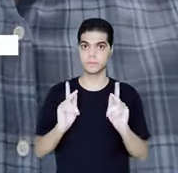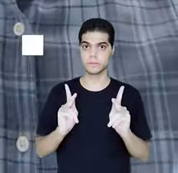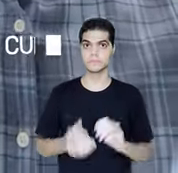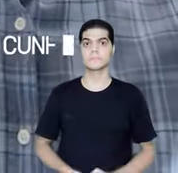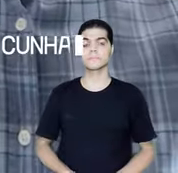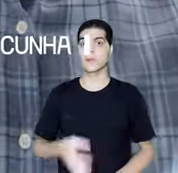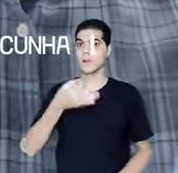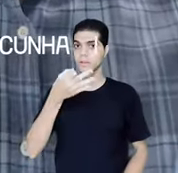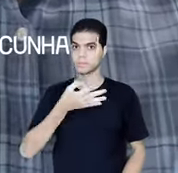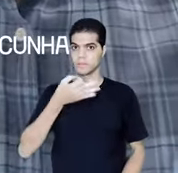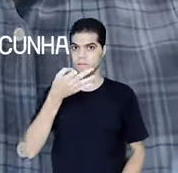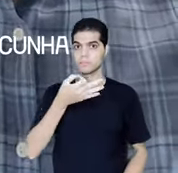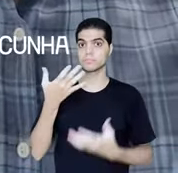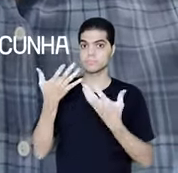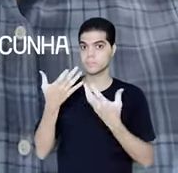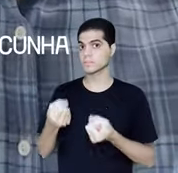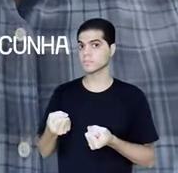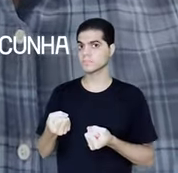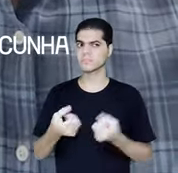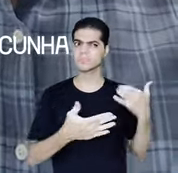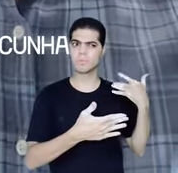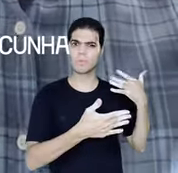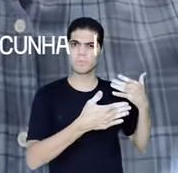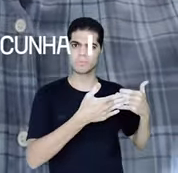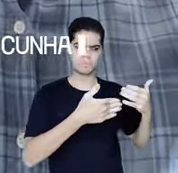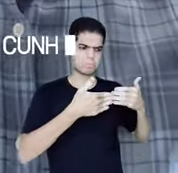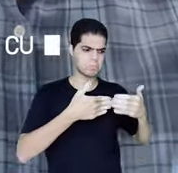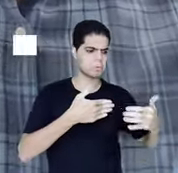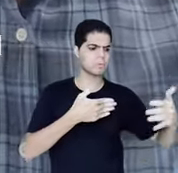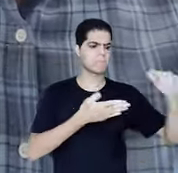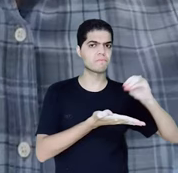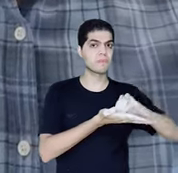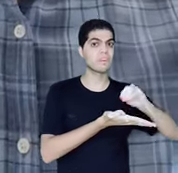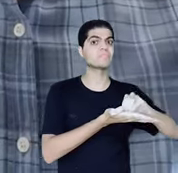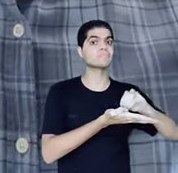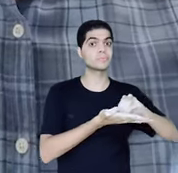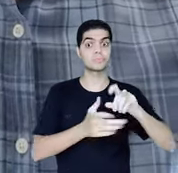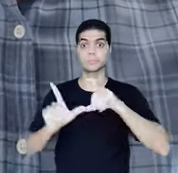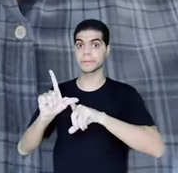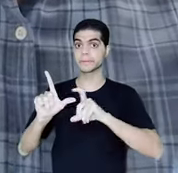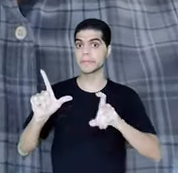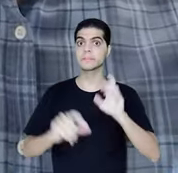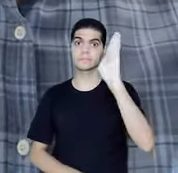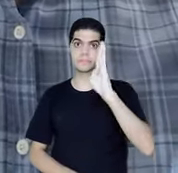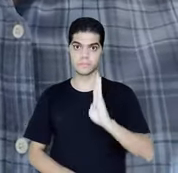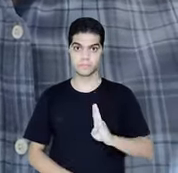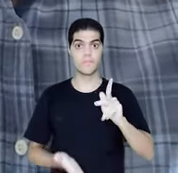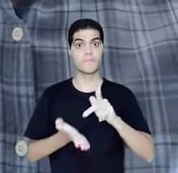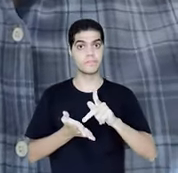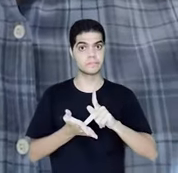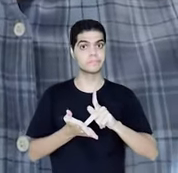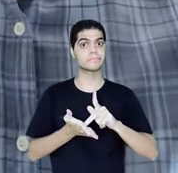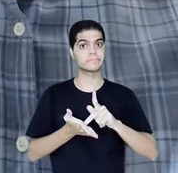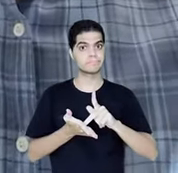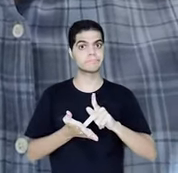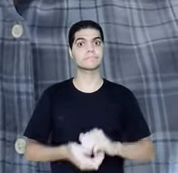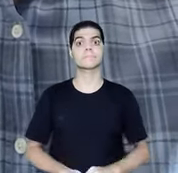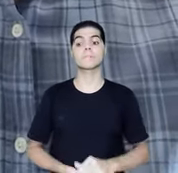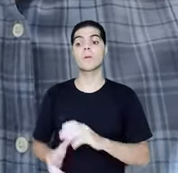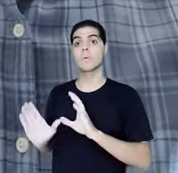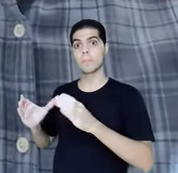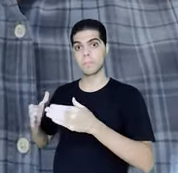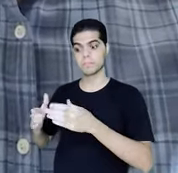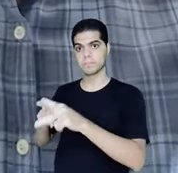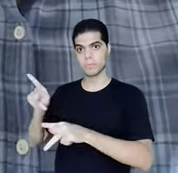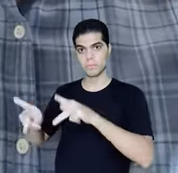Está bem, eu aceito o argumento. Falta muito para a verdadeira independência do Brasil, pois o